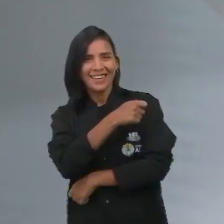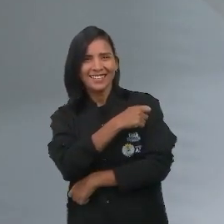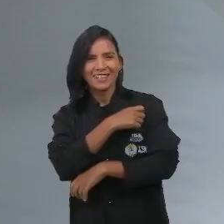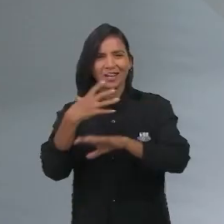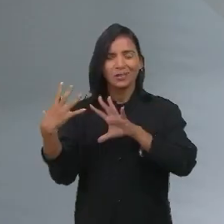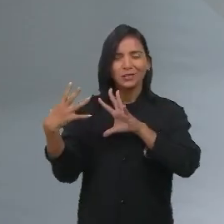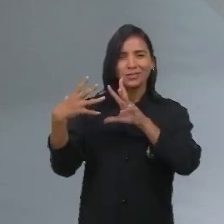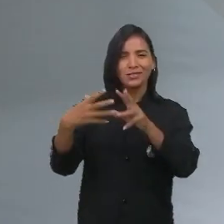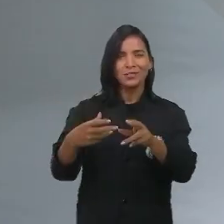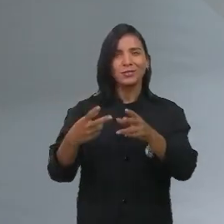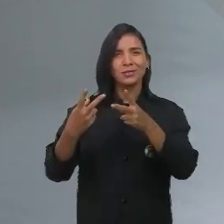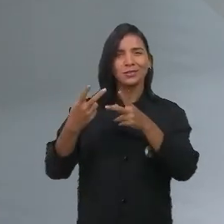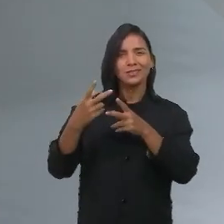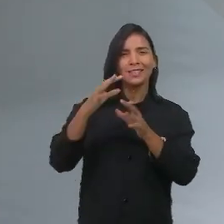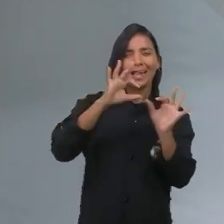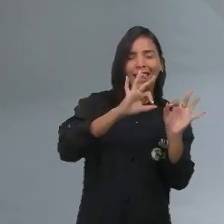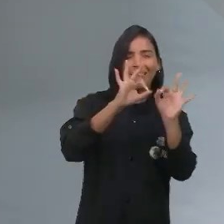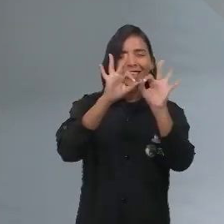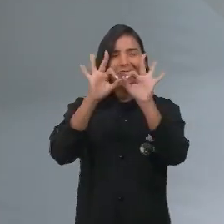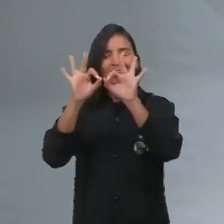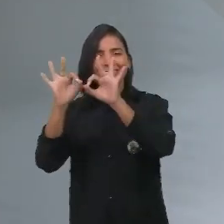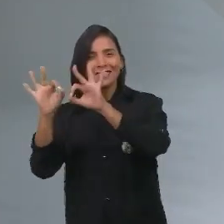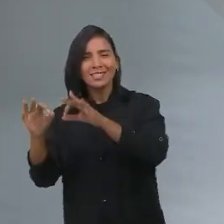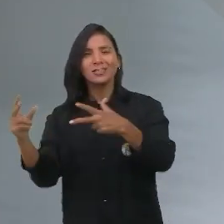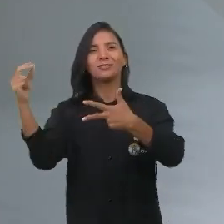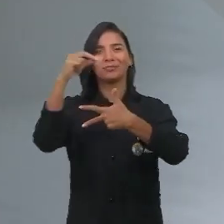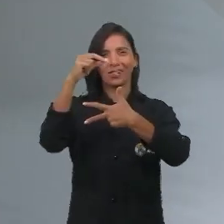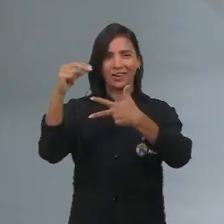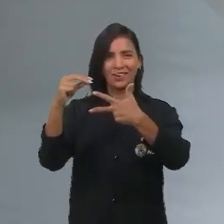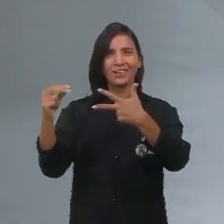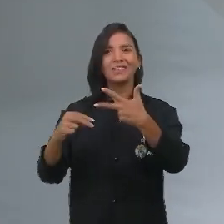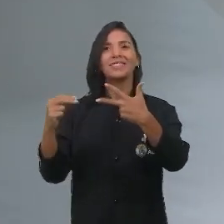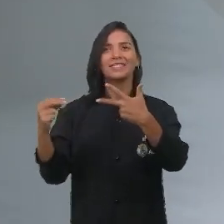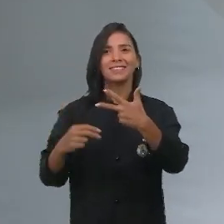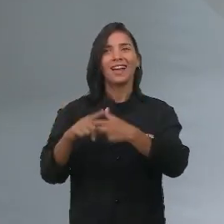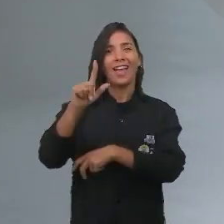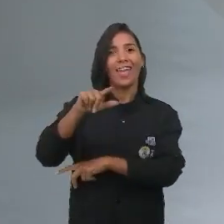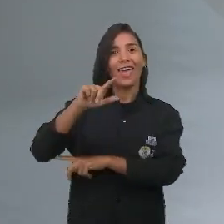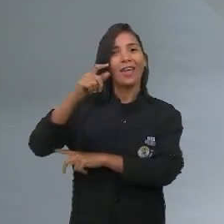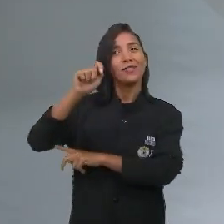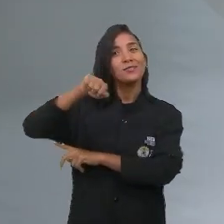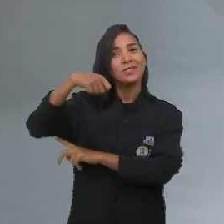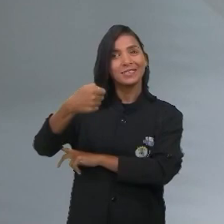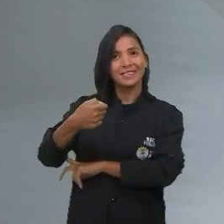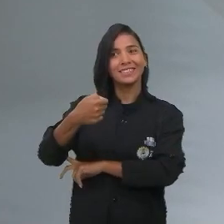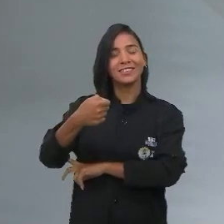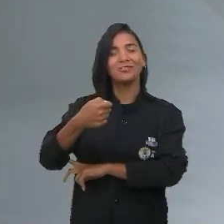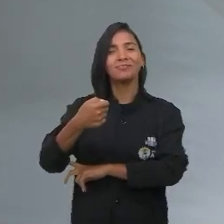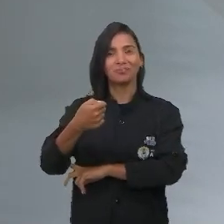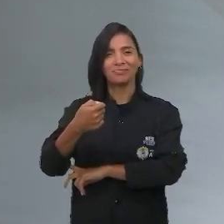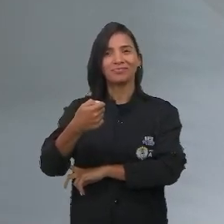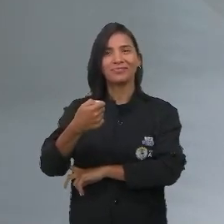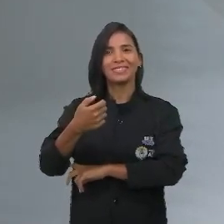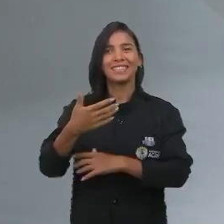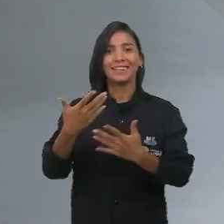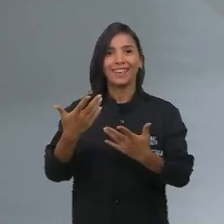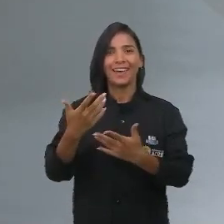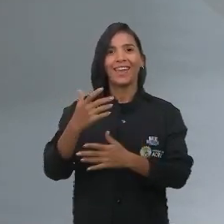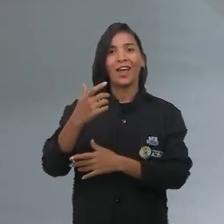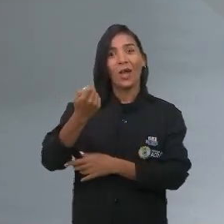estão acompanhando as aulas do Pré-ENEM Legal, este é o meu sinal. Este sinal para os